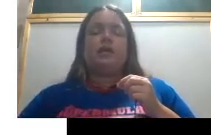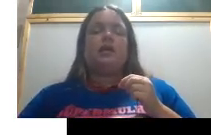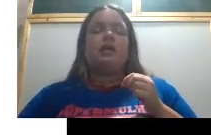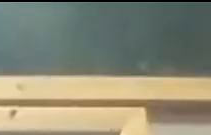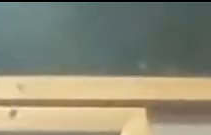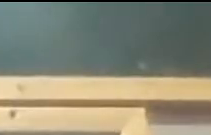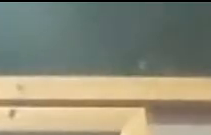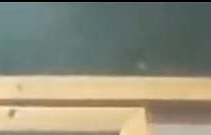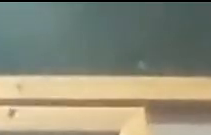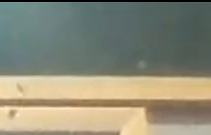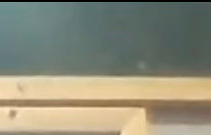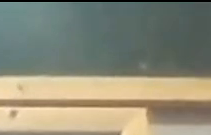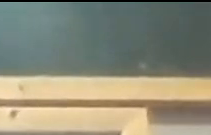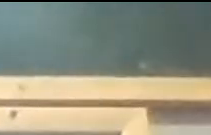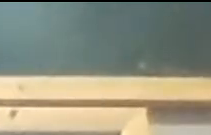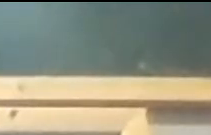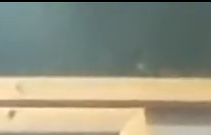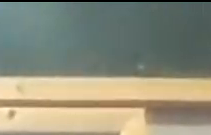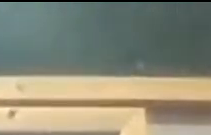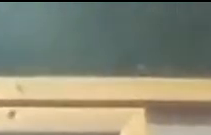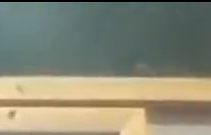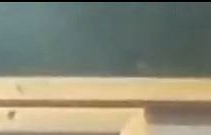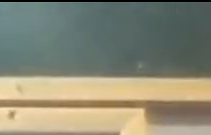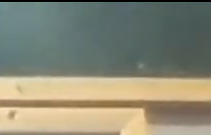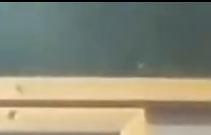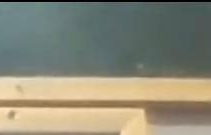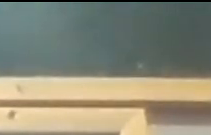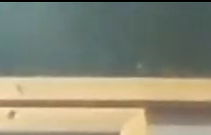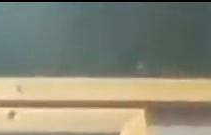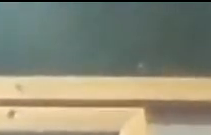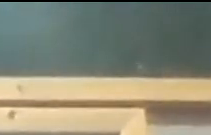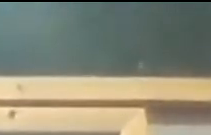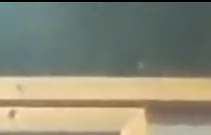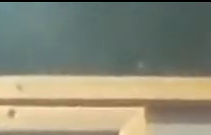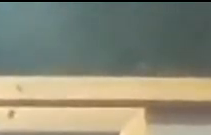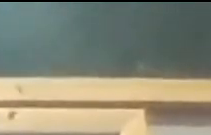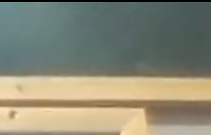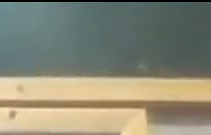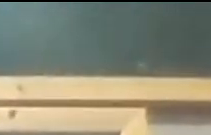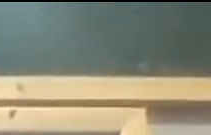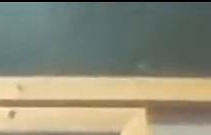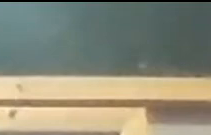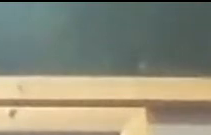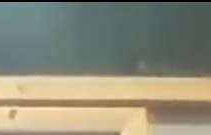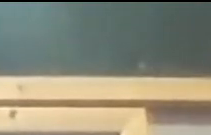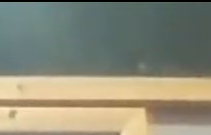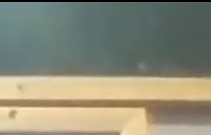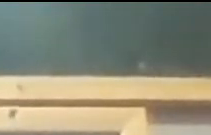certo então hoje a gente fica por aqui tá certo beijo para vocês fiquem na paz